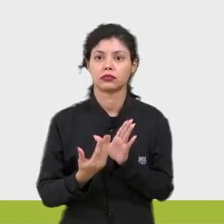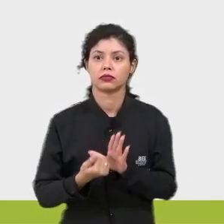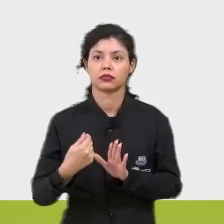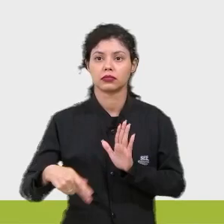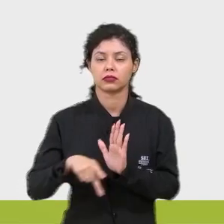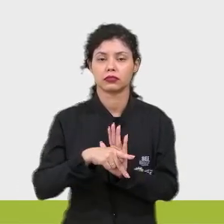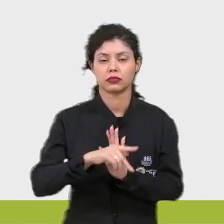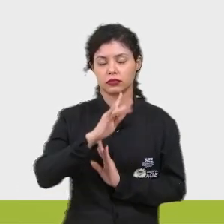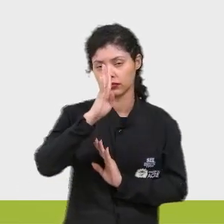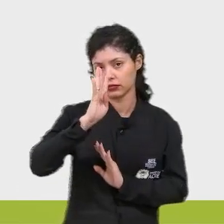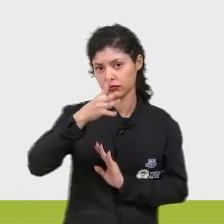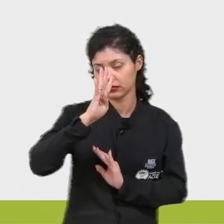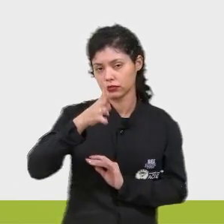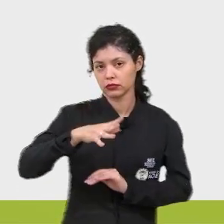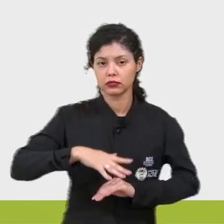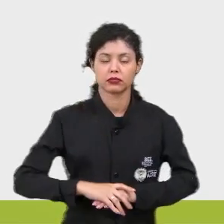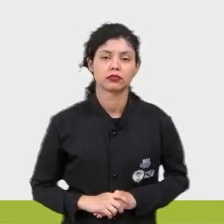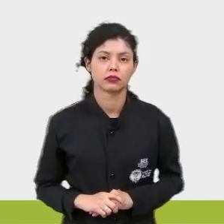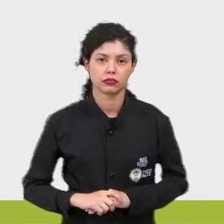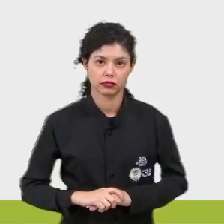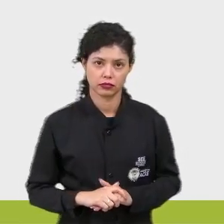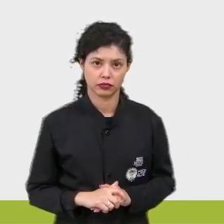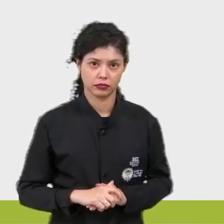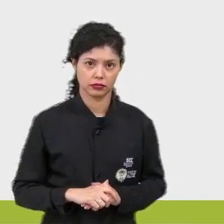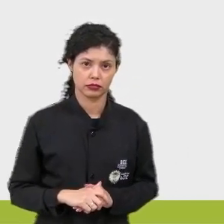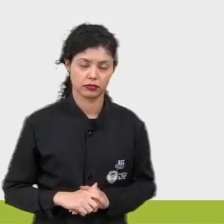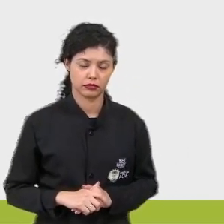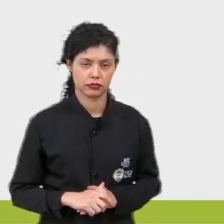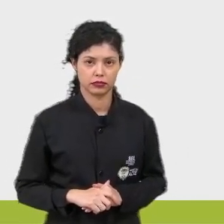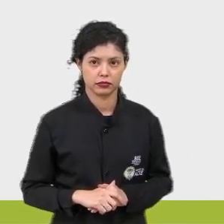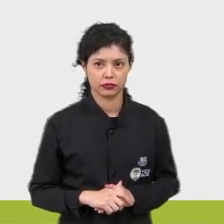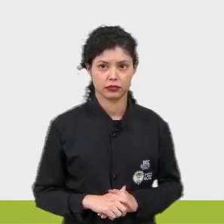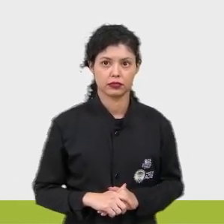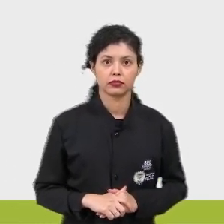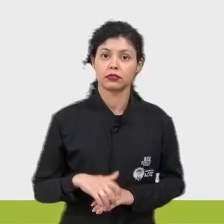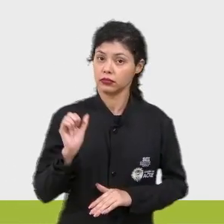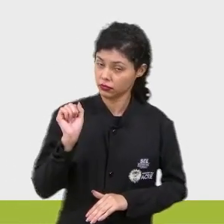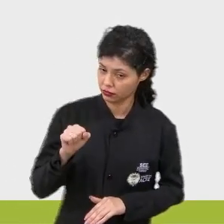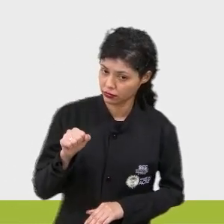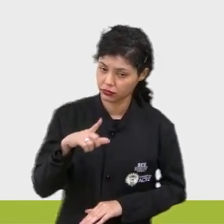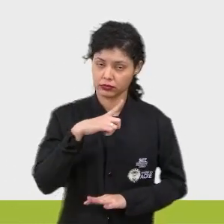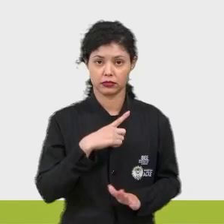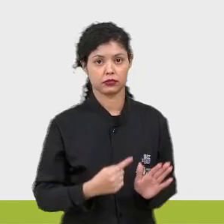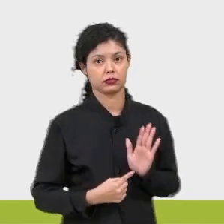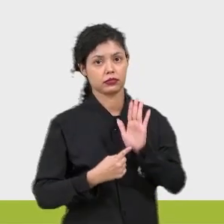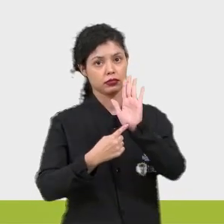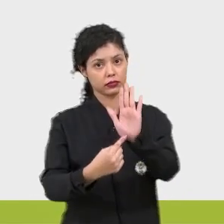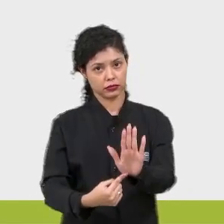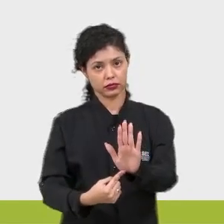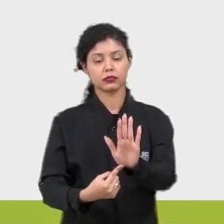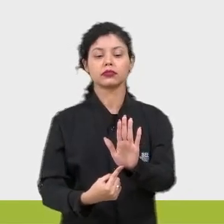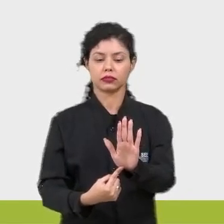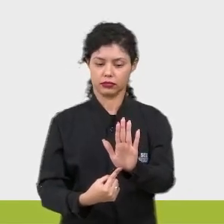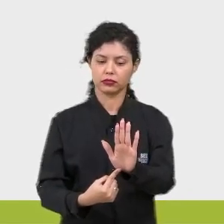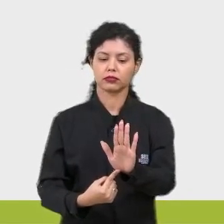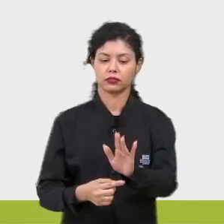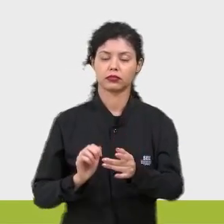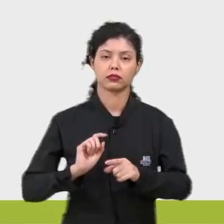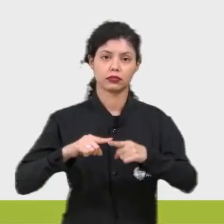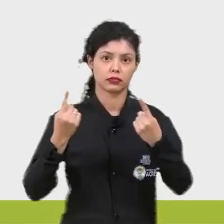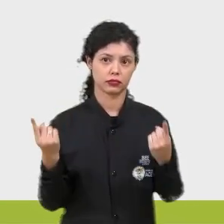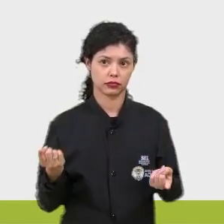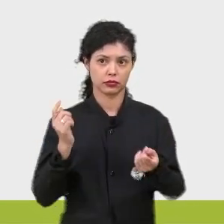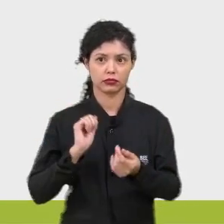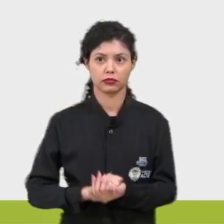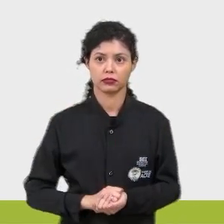produção intelectual de forma crítica. Assim a apresentação dessa obra, mas